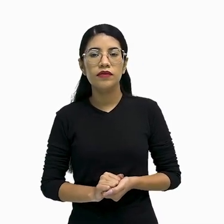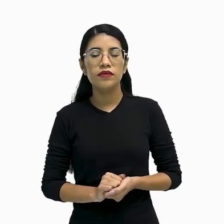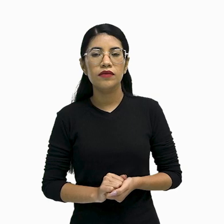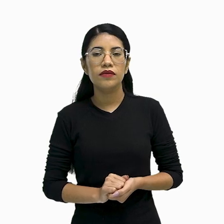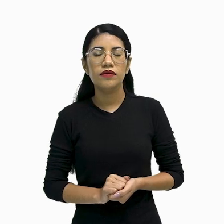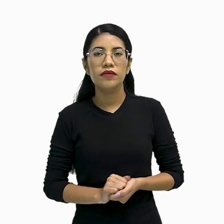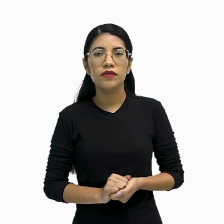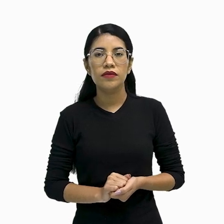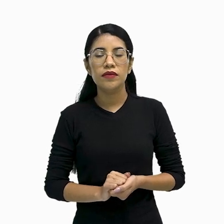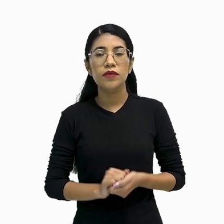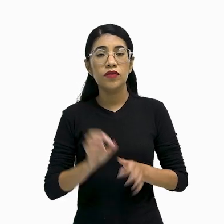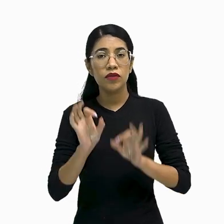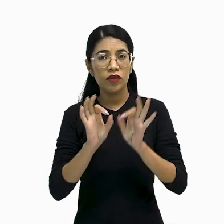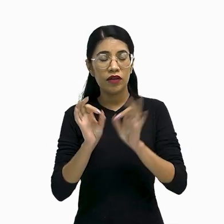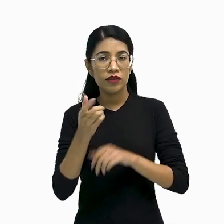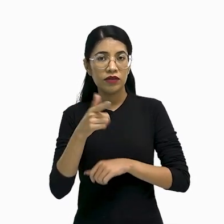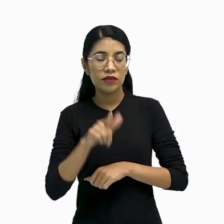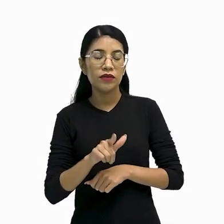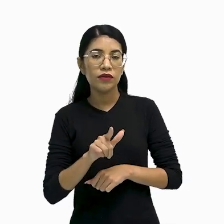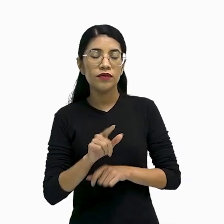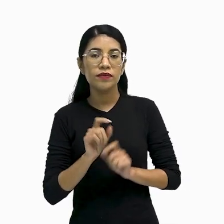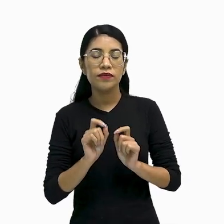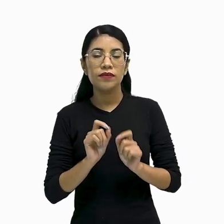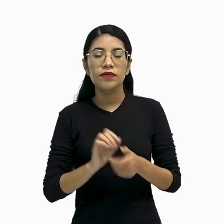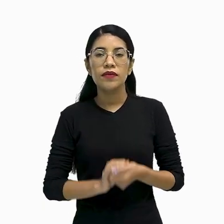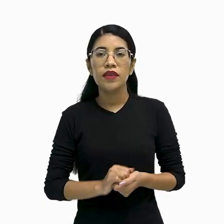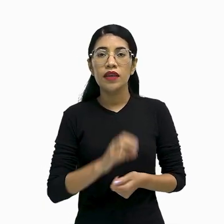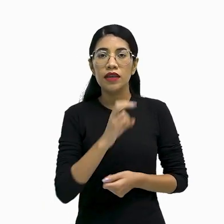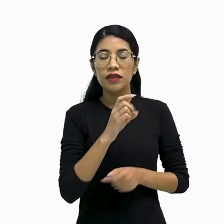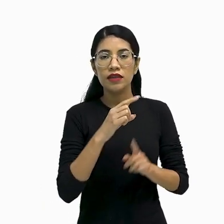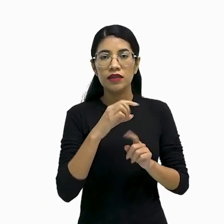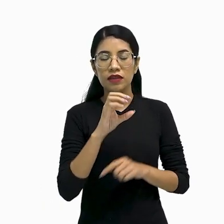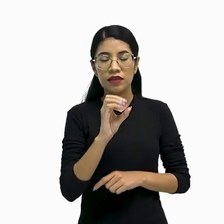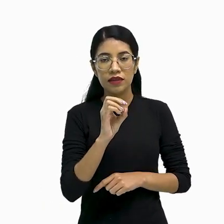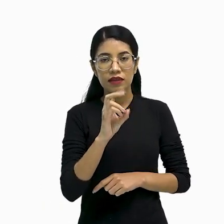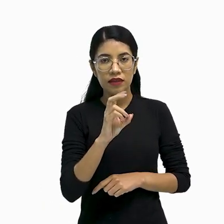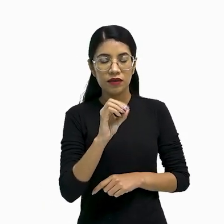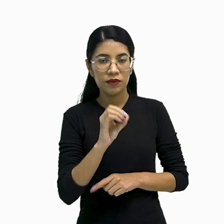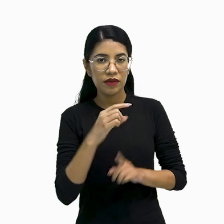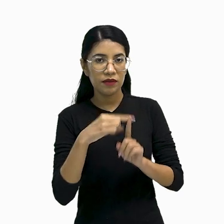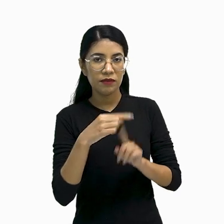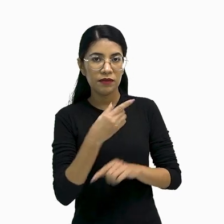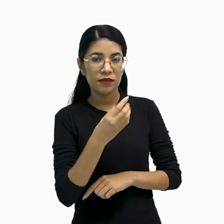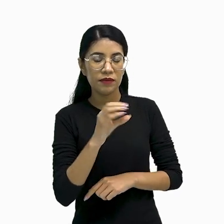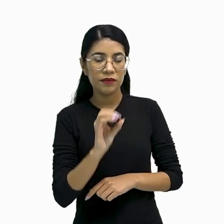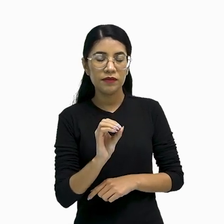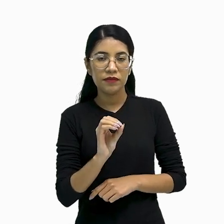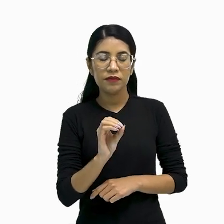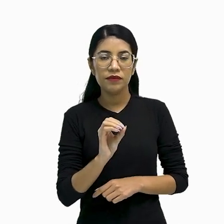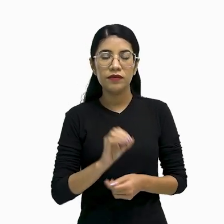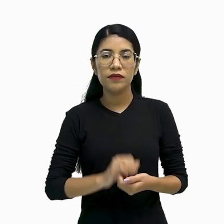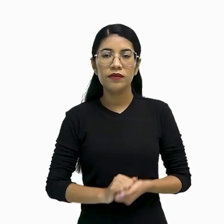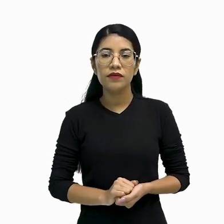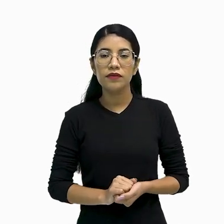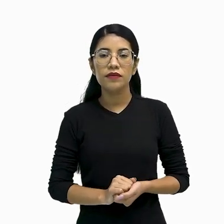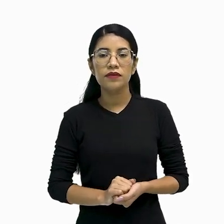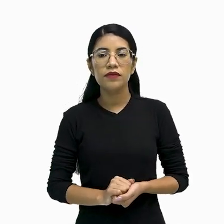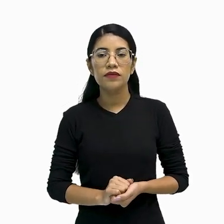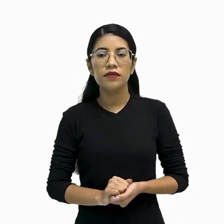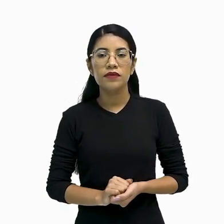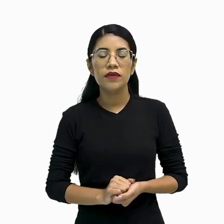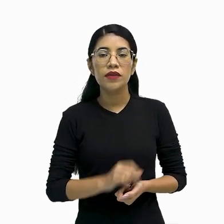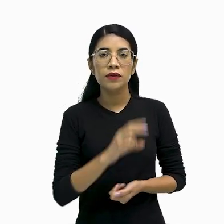Então, deixa eu só fazer uma correção aqui. Na verdade, aqui é 50 mais 10, né? Vamos retornar aqui. Aqui é